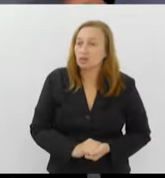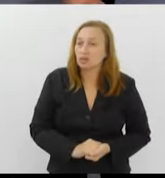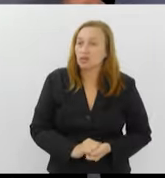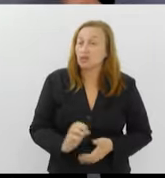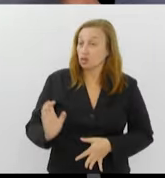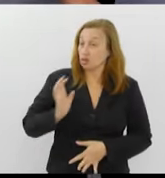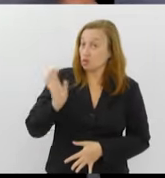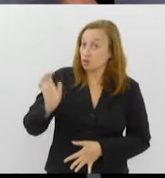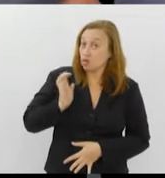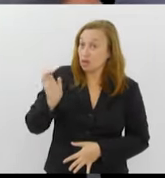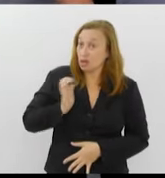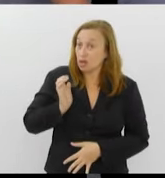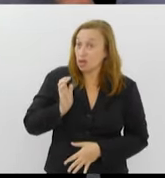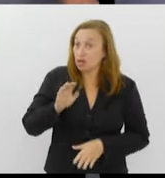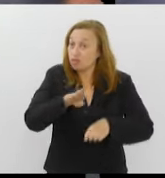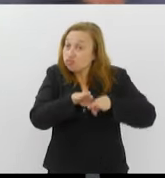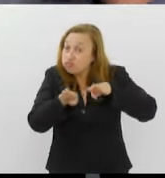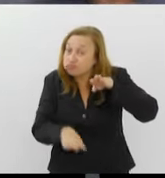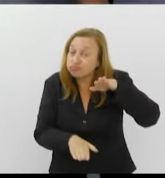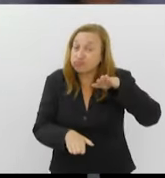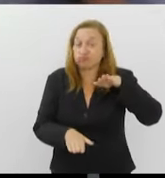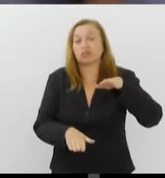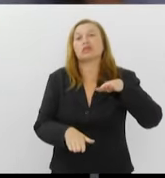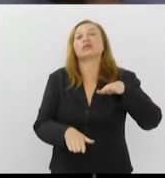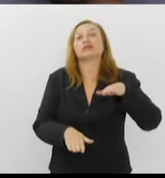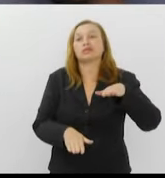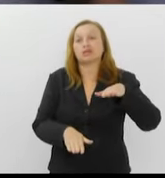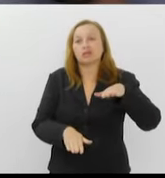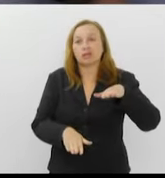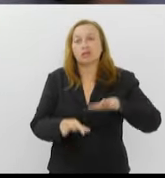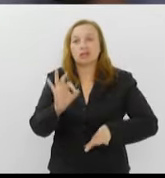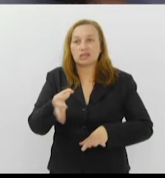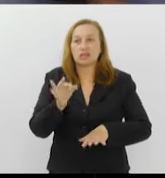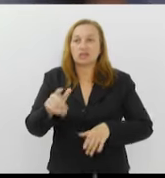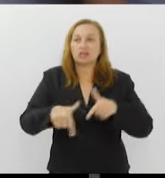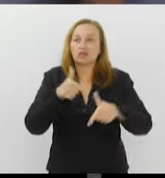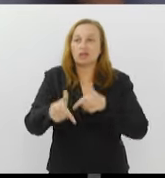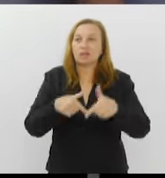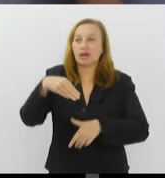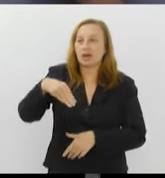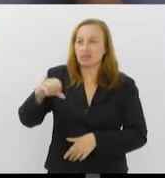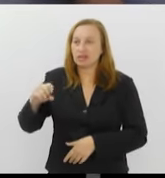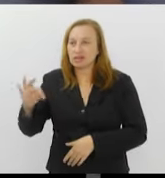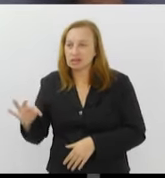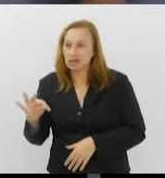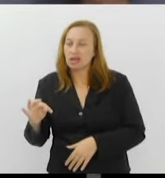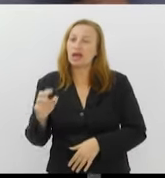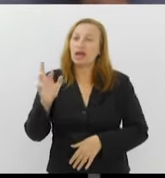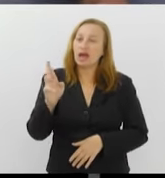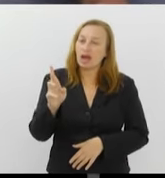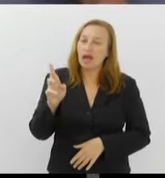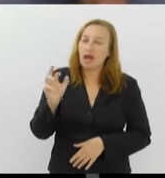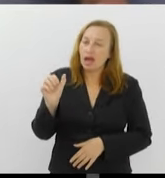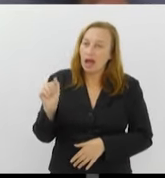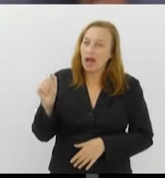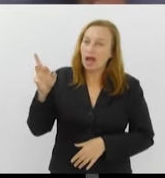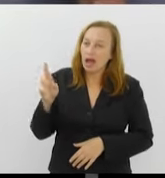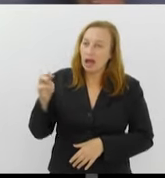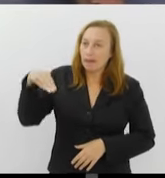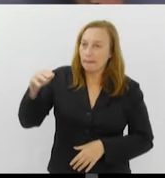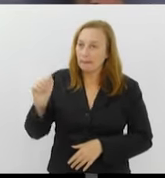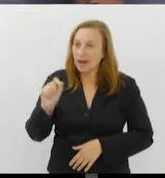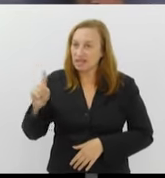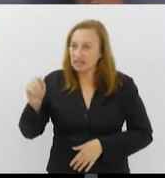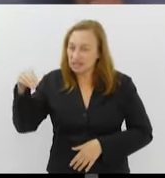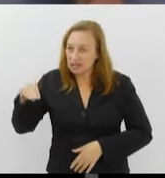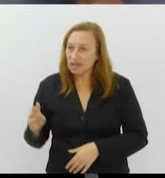rico com essas desigualdades e, obviamente, o trabalho feito pelo MST, pelo Armazém do Campo, traz comida